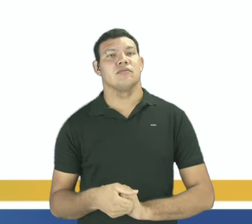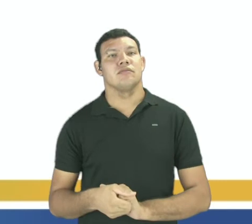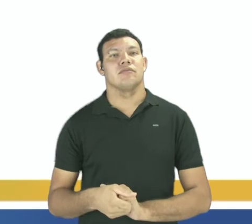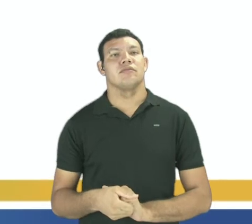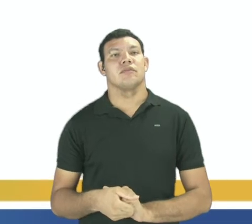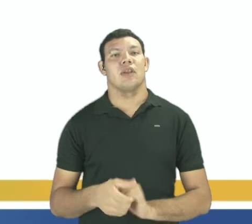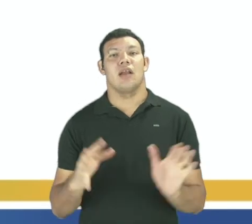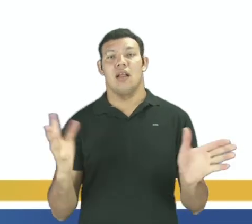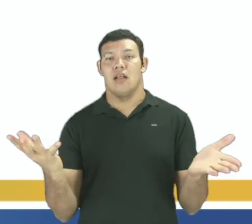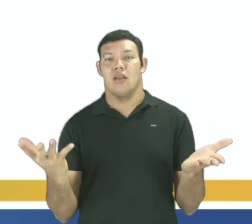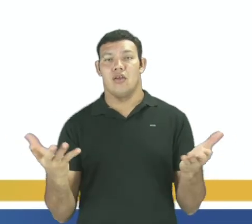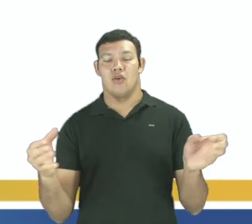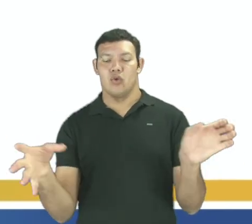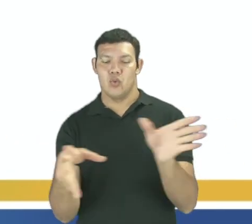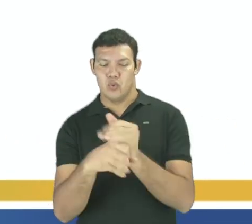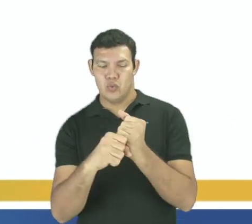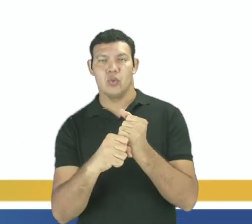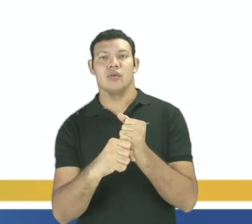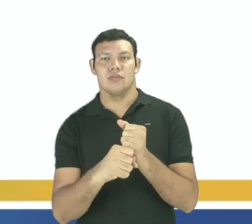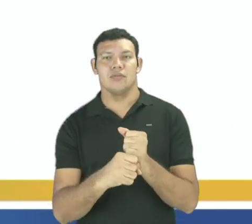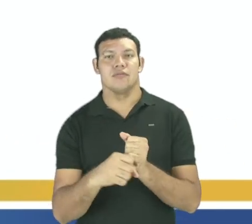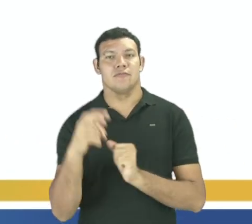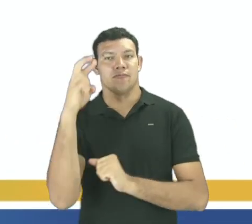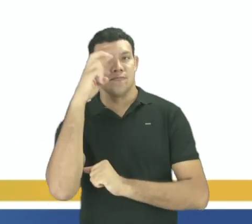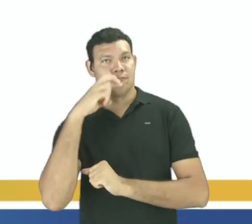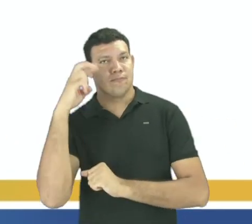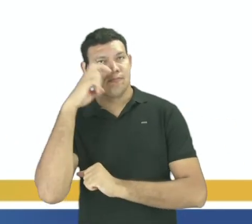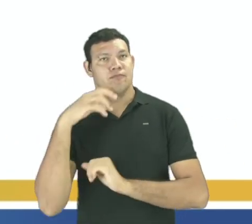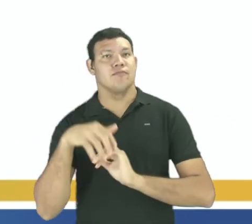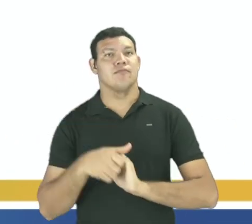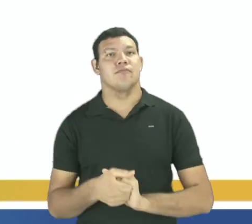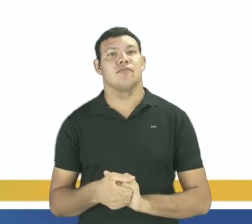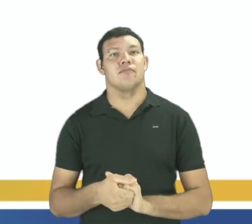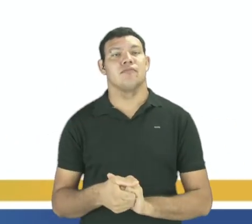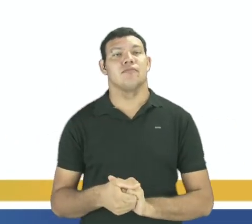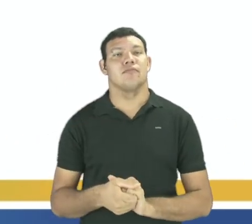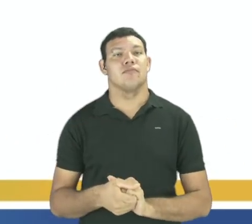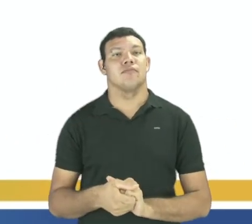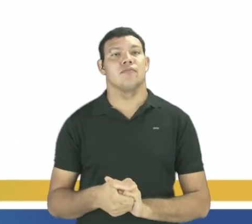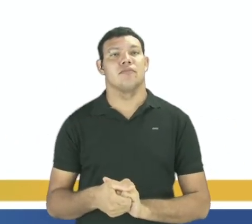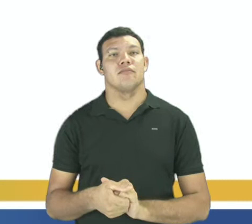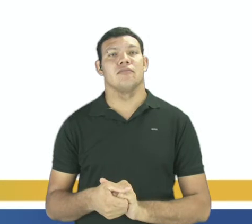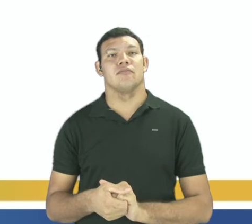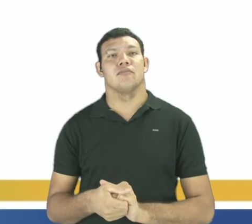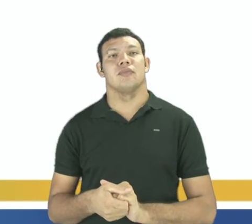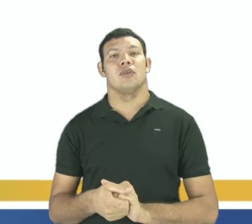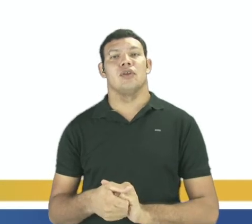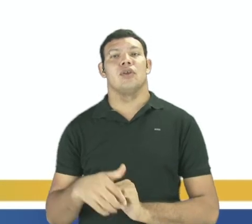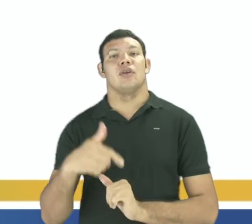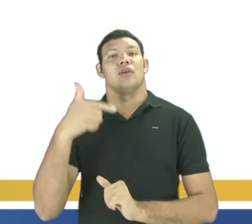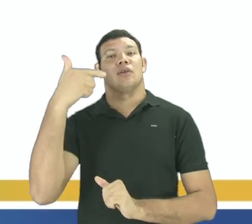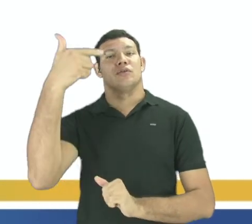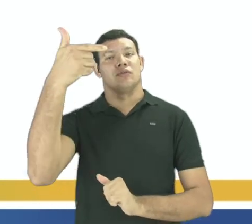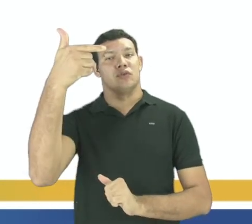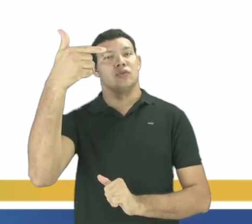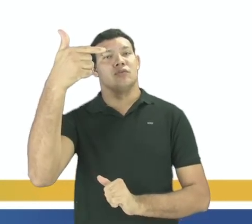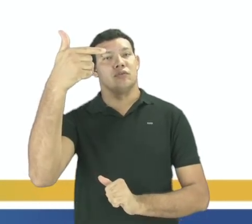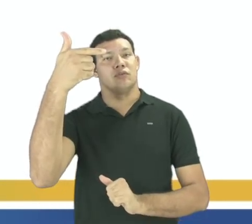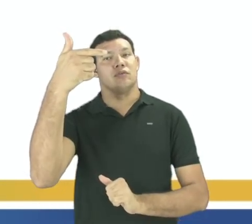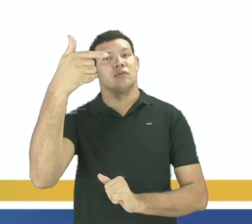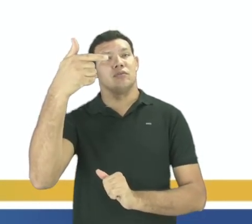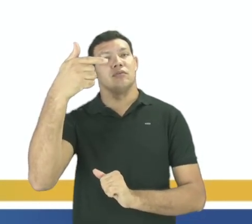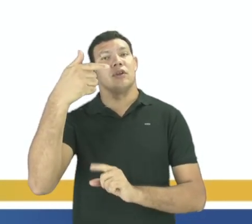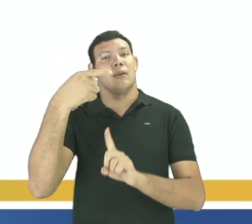gente? Então, observe que ficará 2 mais menos 4. E aí, nós teremos